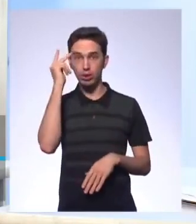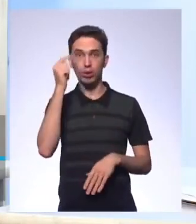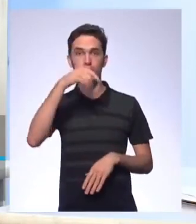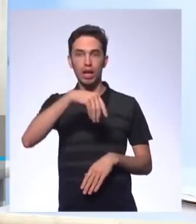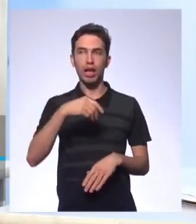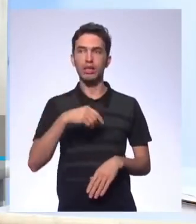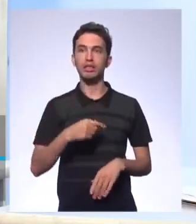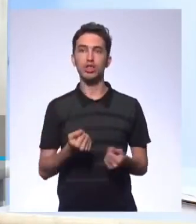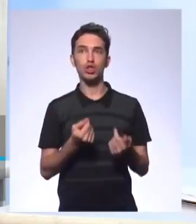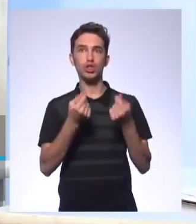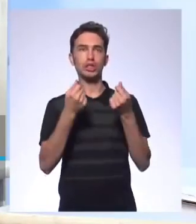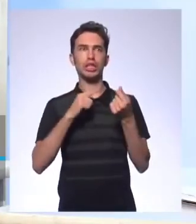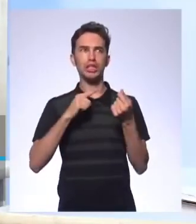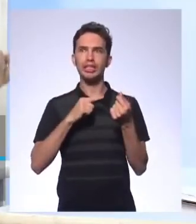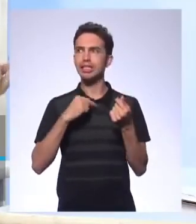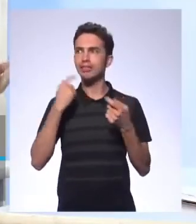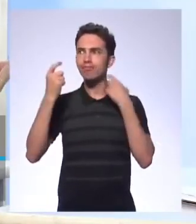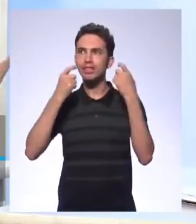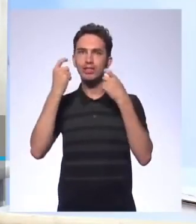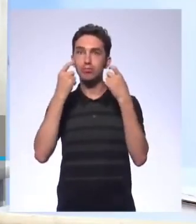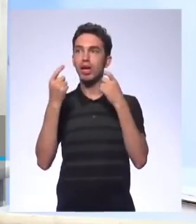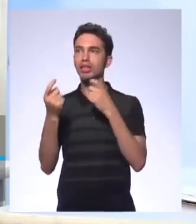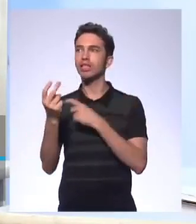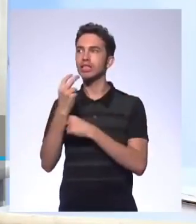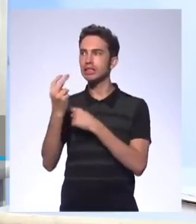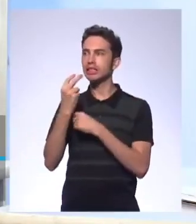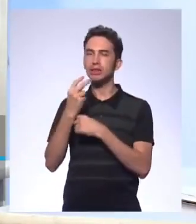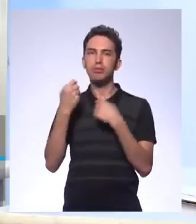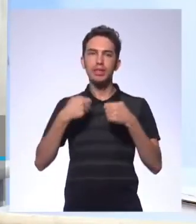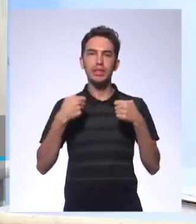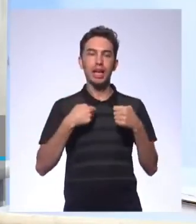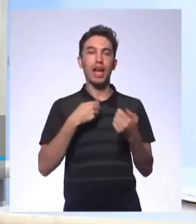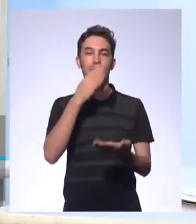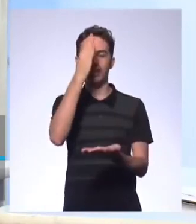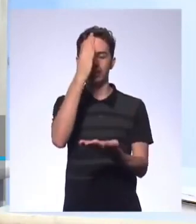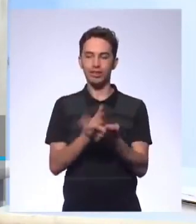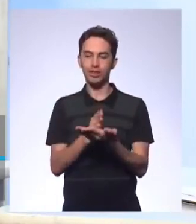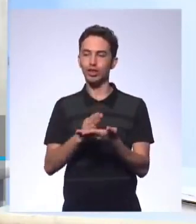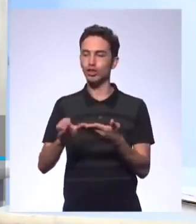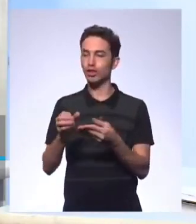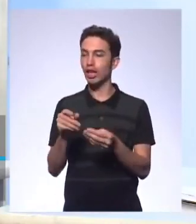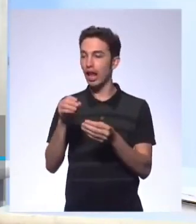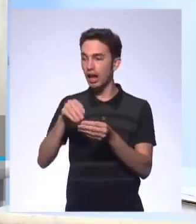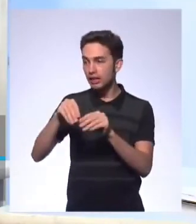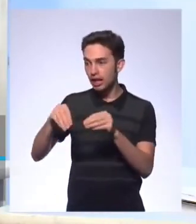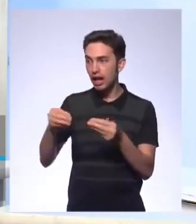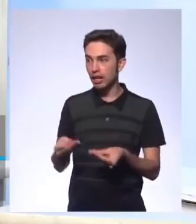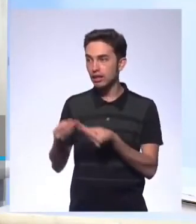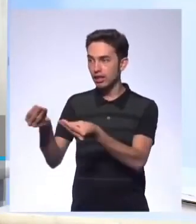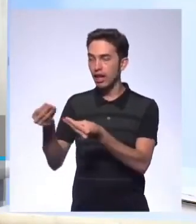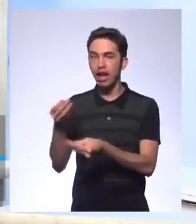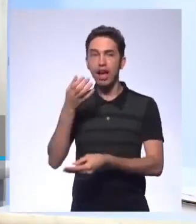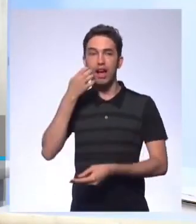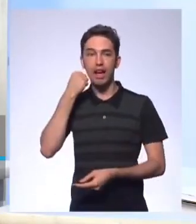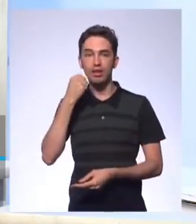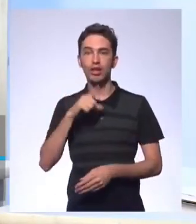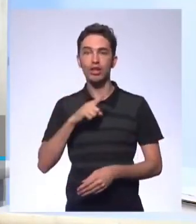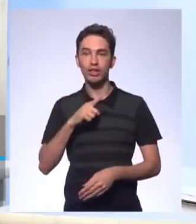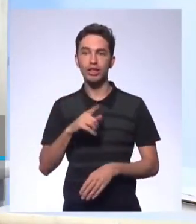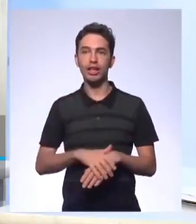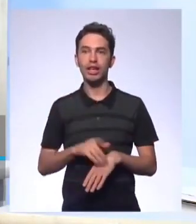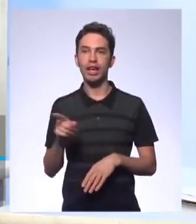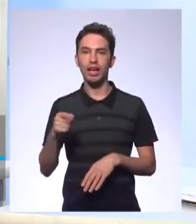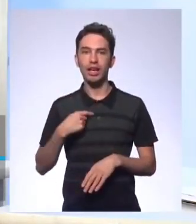nobre faz um acordo com o outro, doa pedaços de terra, nós teremos uma política agora totalmente descentralizada. Cada feudo tem o seu